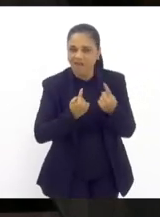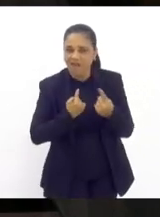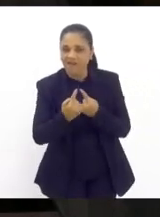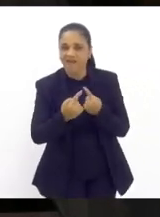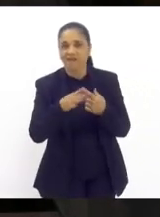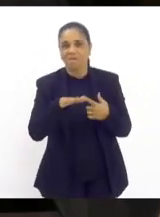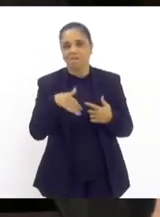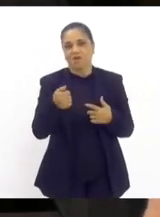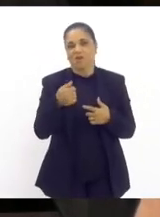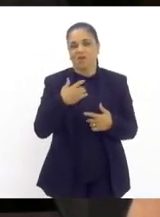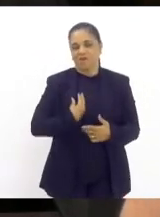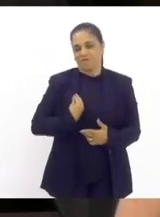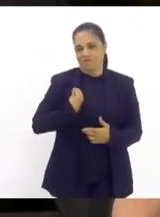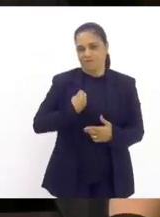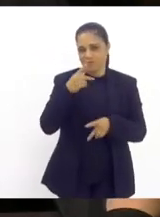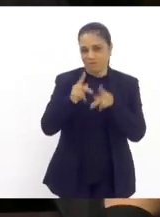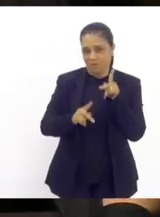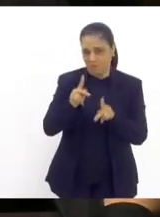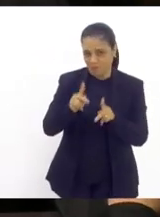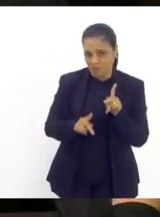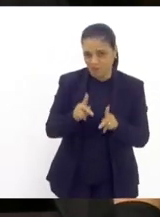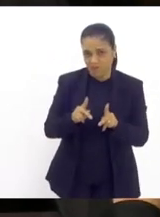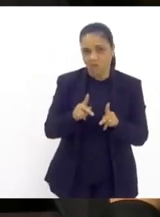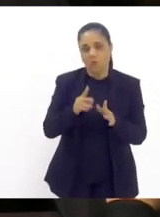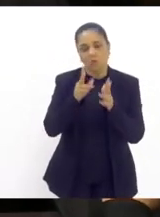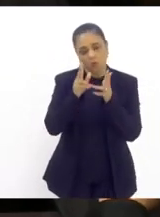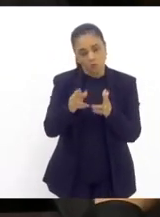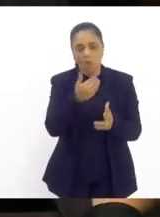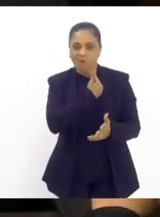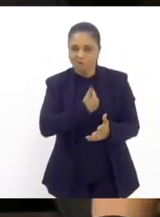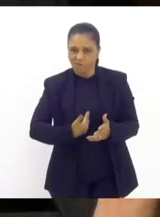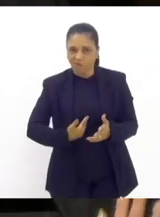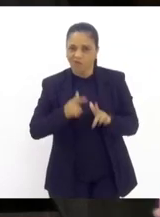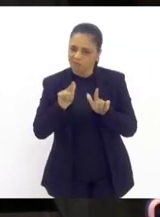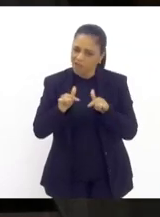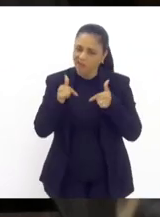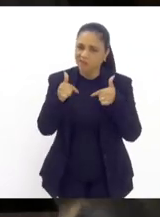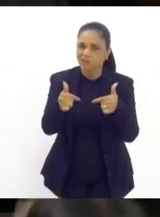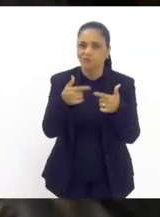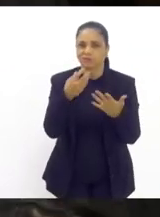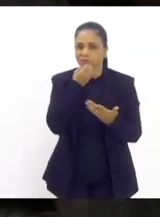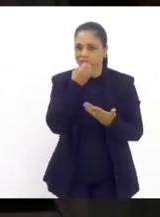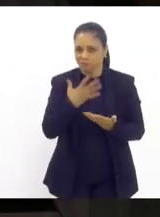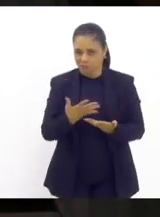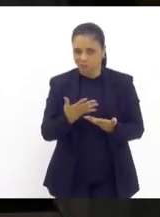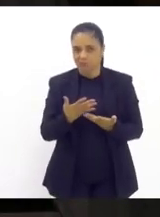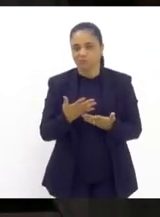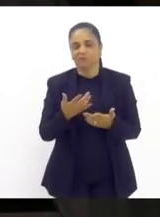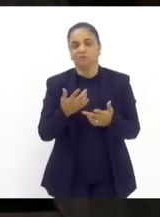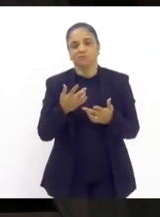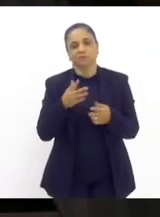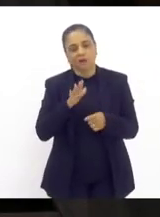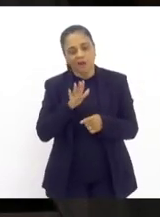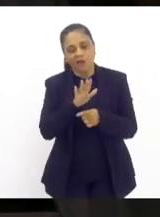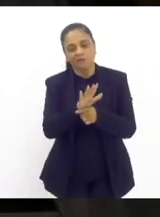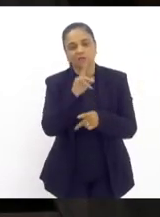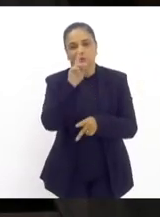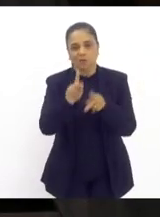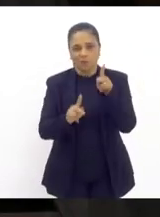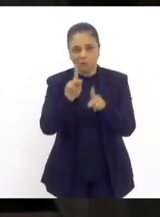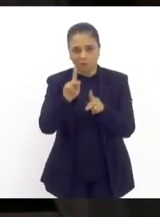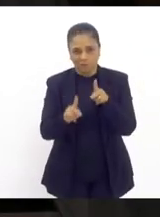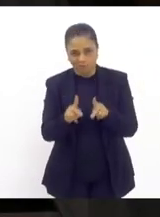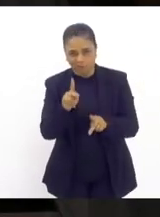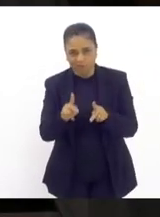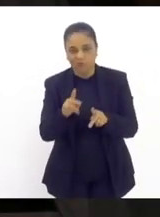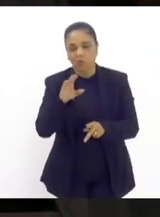como o governo já tem feito e feito muitas ações que tem beneficiado aos moradores do Noroeste Fluminense